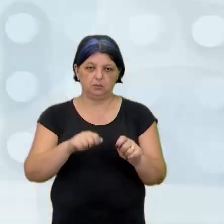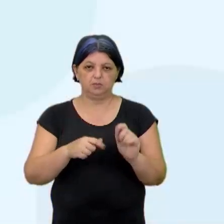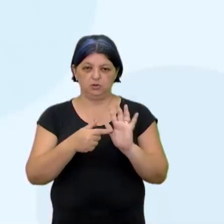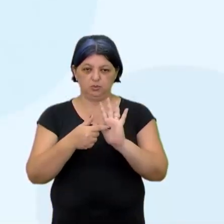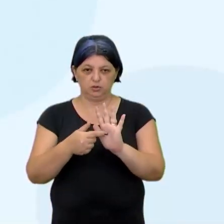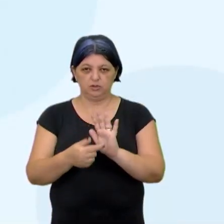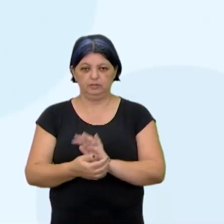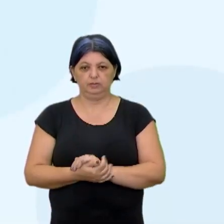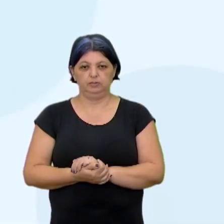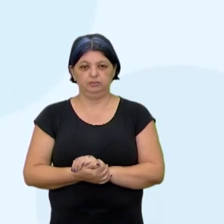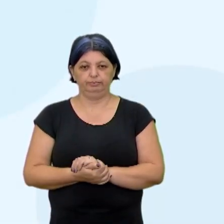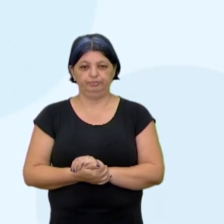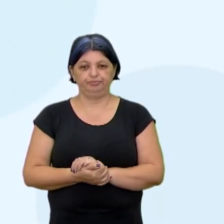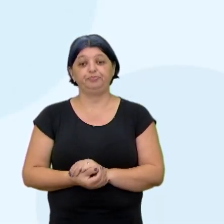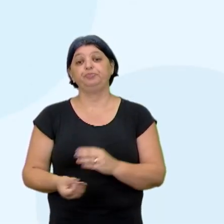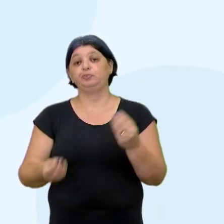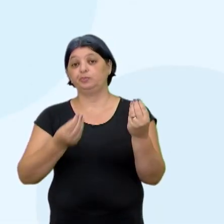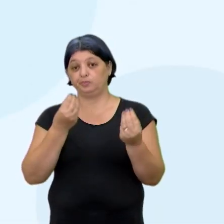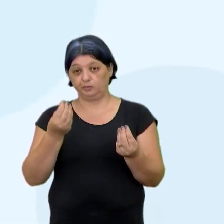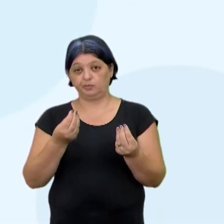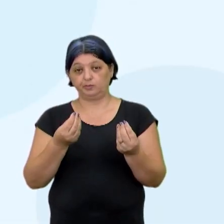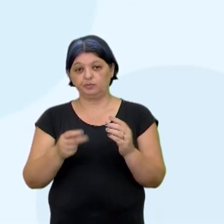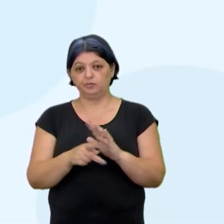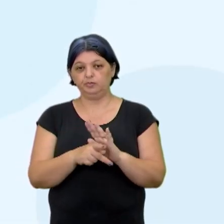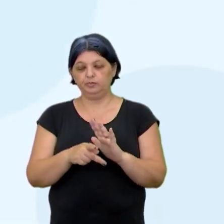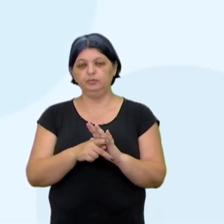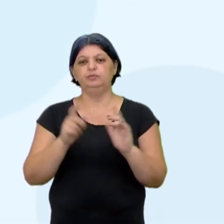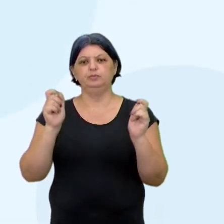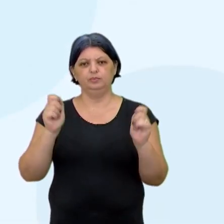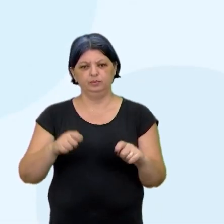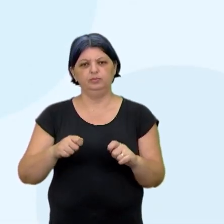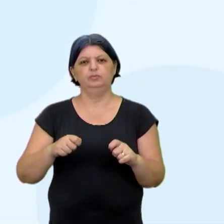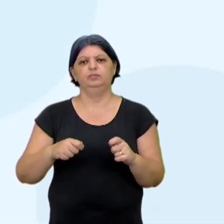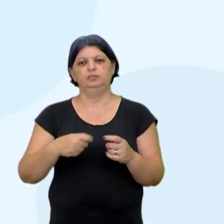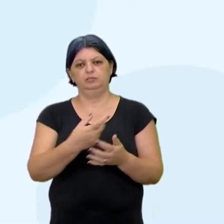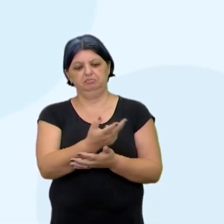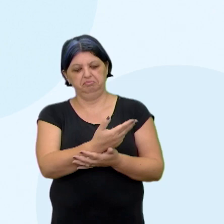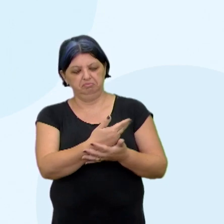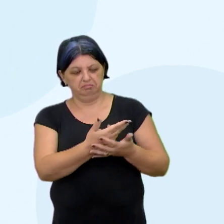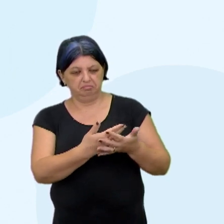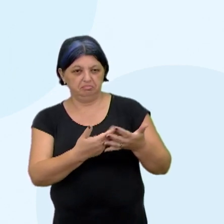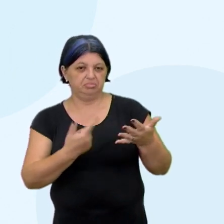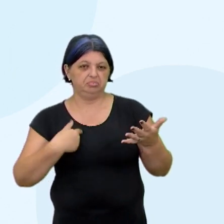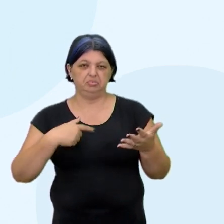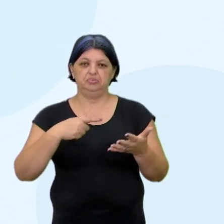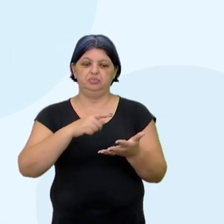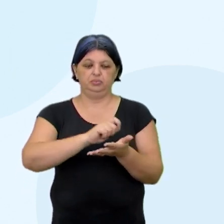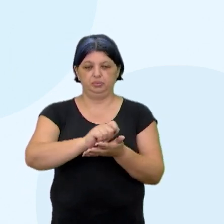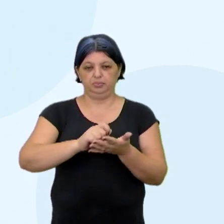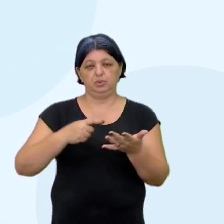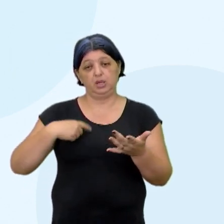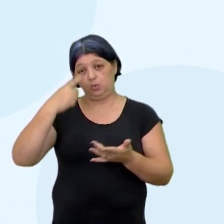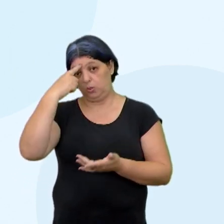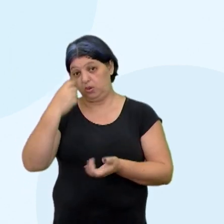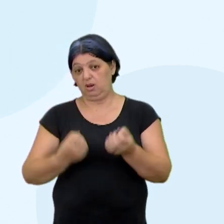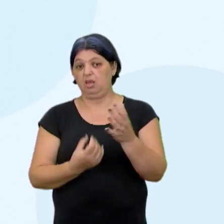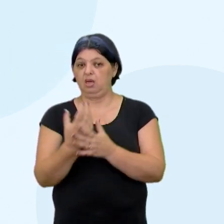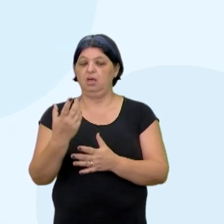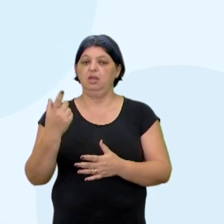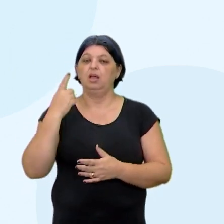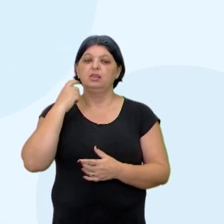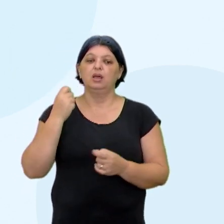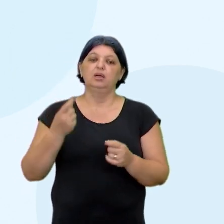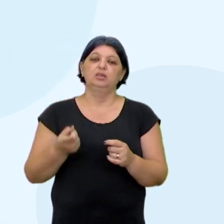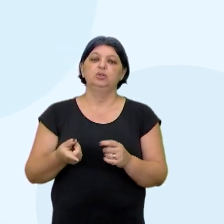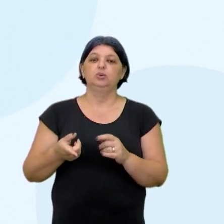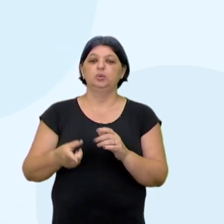eles. Um exemplo de como ficaria o mapa mental. Aí vocês podem fazer o mapa mental do jeito que vocês quiserem, tem várias formas, mas eu criei uma ideia de antes e